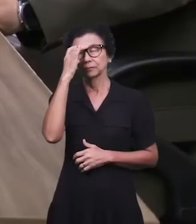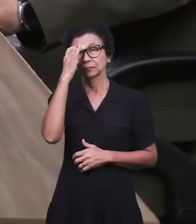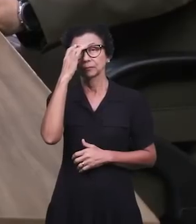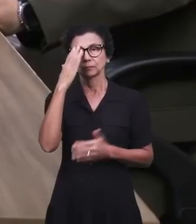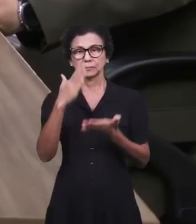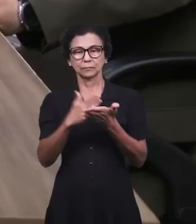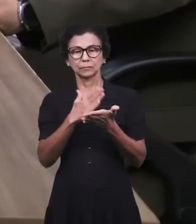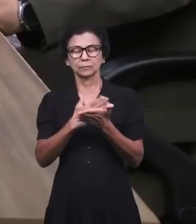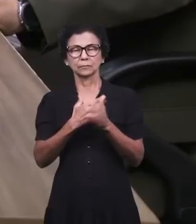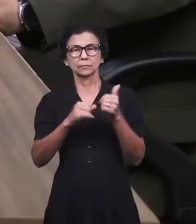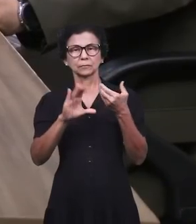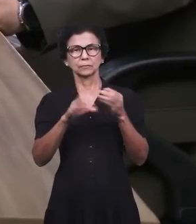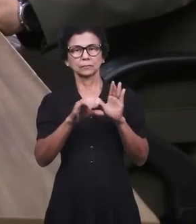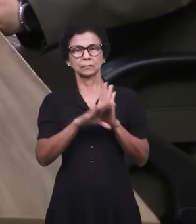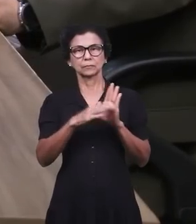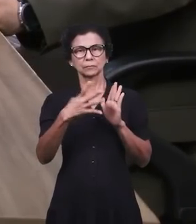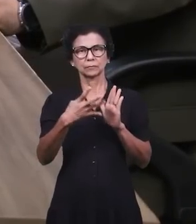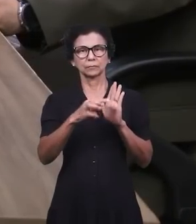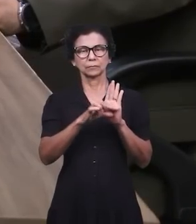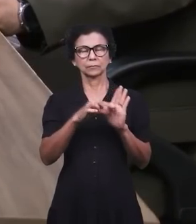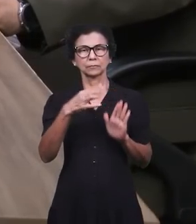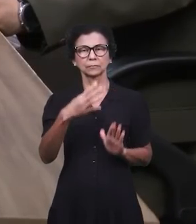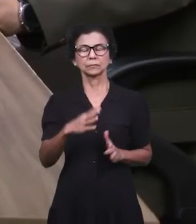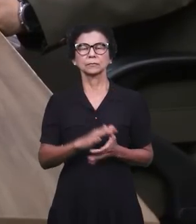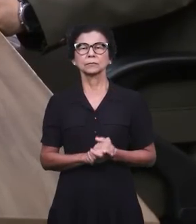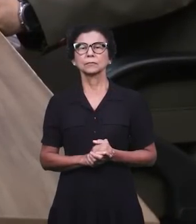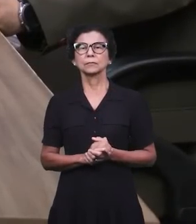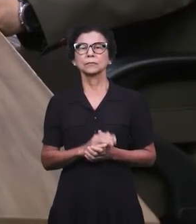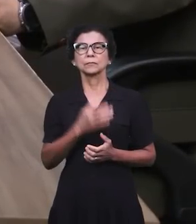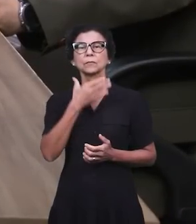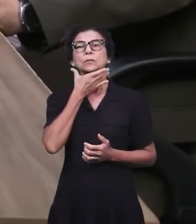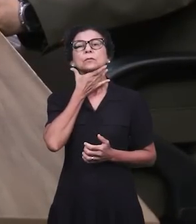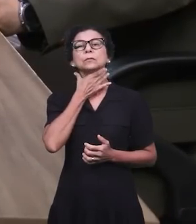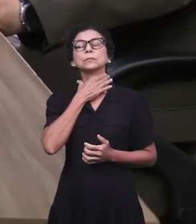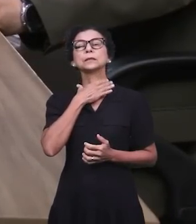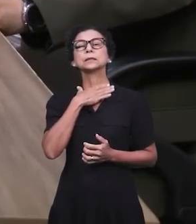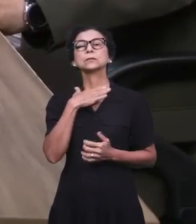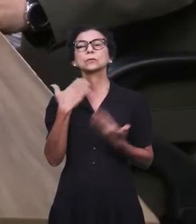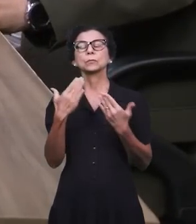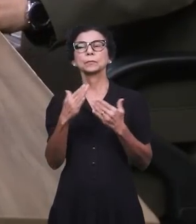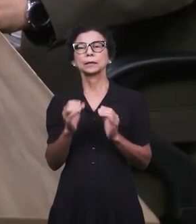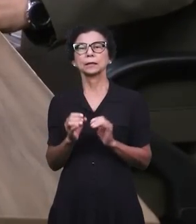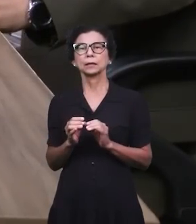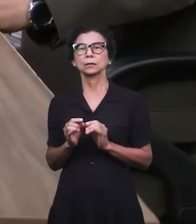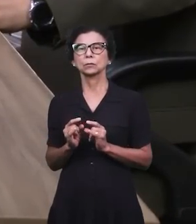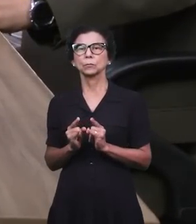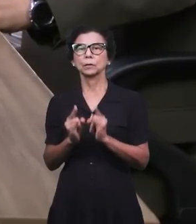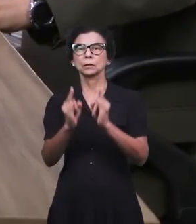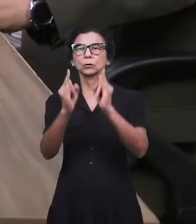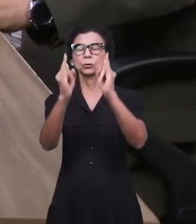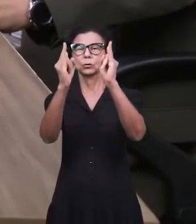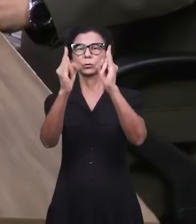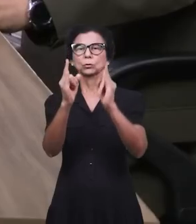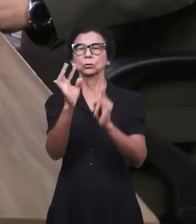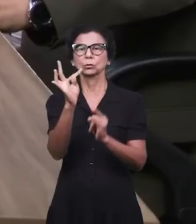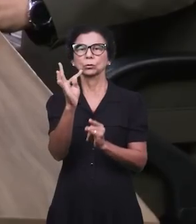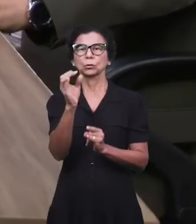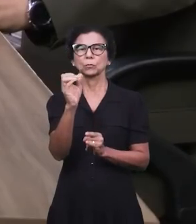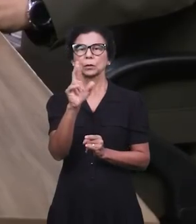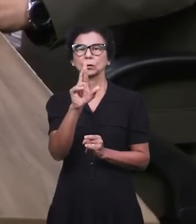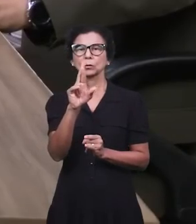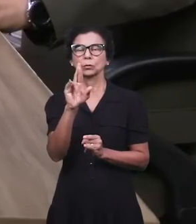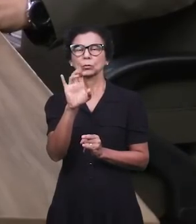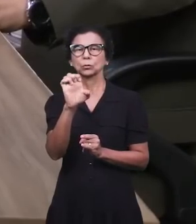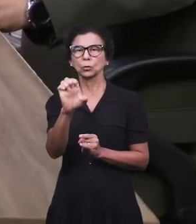Cantares 4:4, que diz assim: o teu pescoço é como a torre de Davi, edificada para pendurar